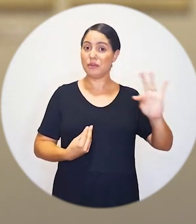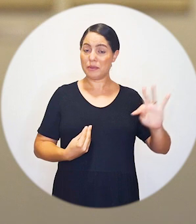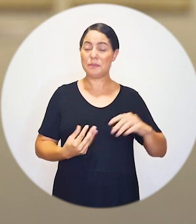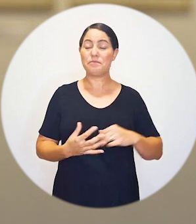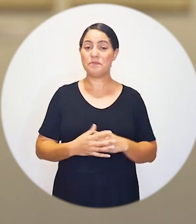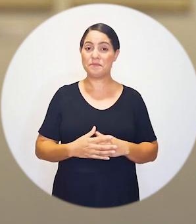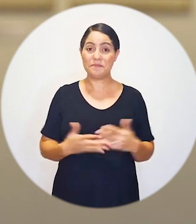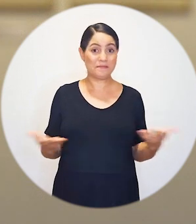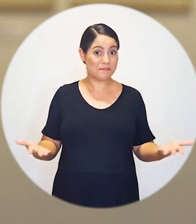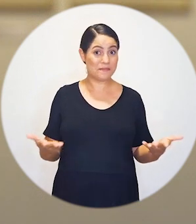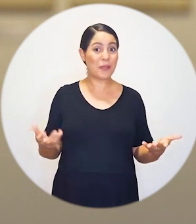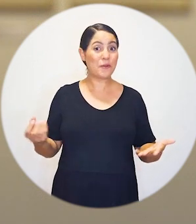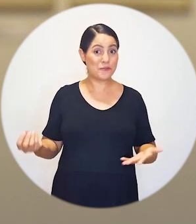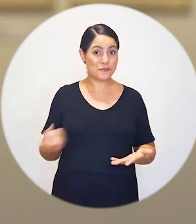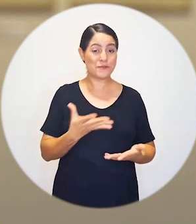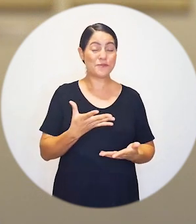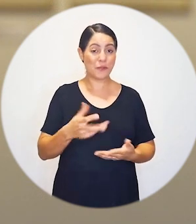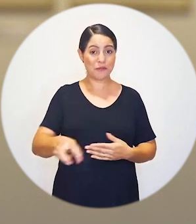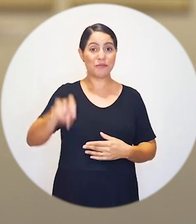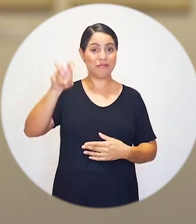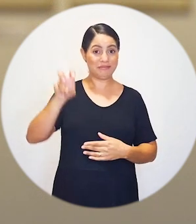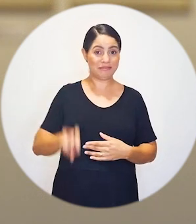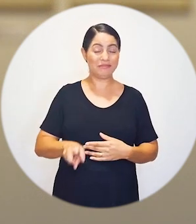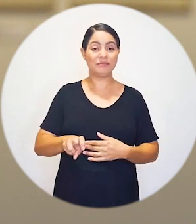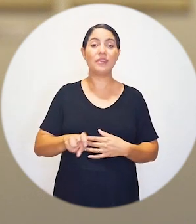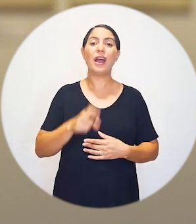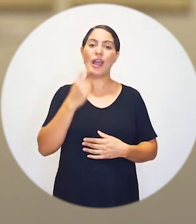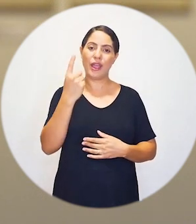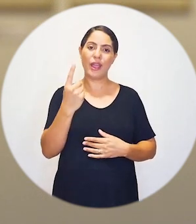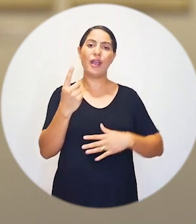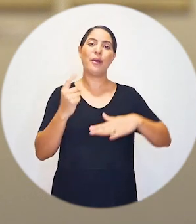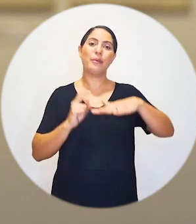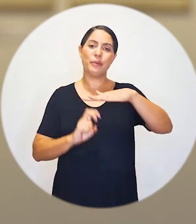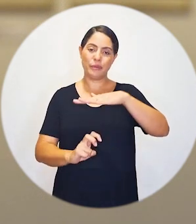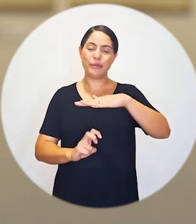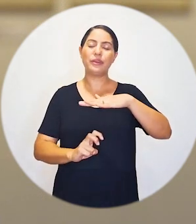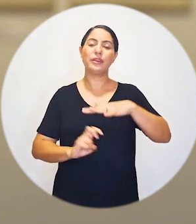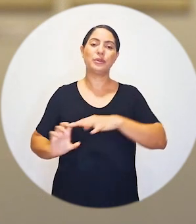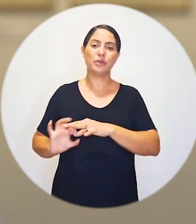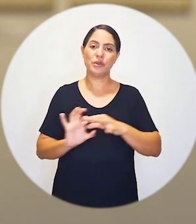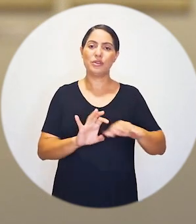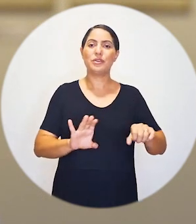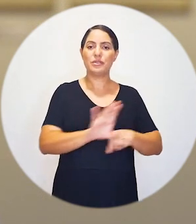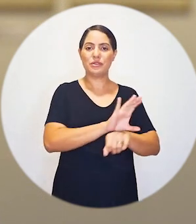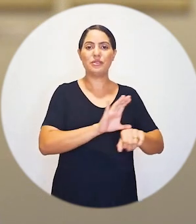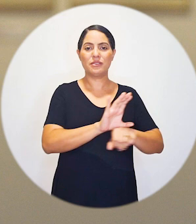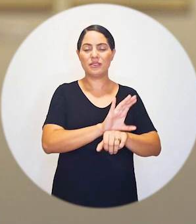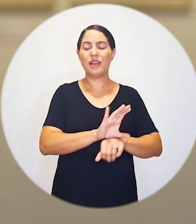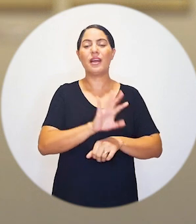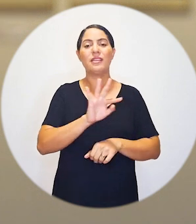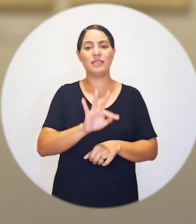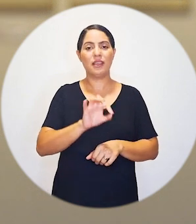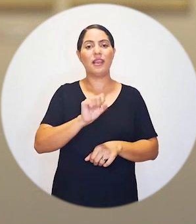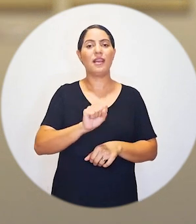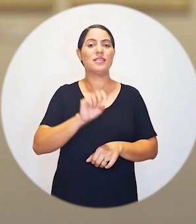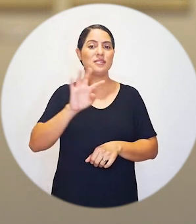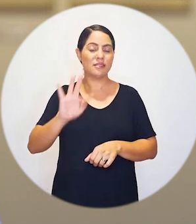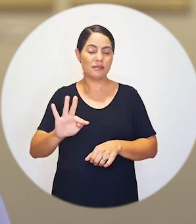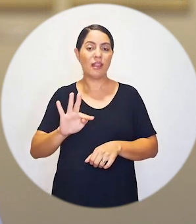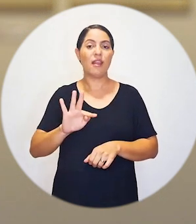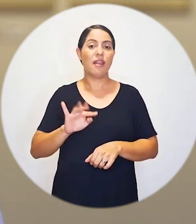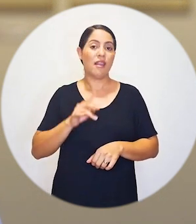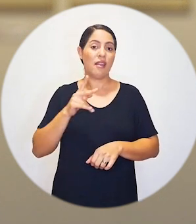Superior do Trabalho. A renovação da casa segue a regra constitucional de 1/5 dos 27 membros do TST, que devem